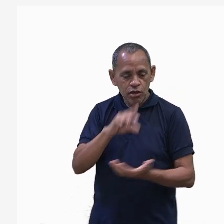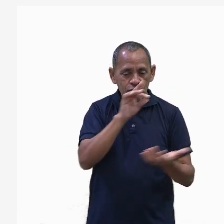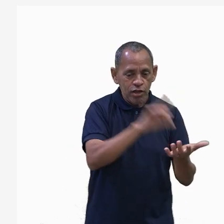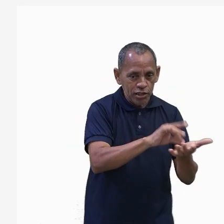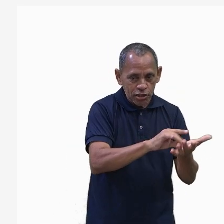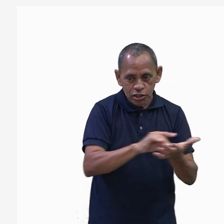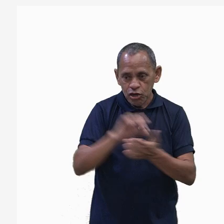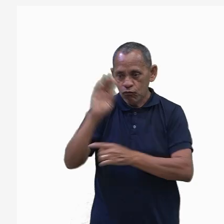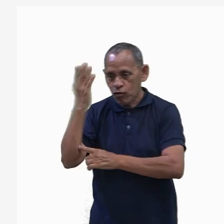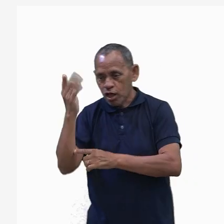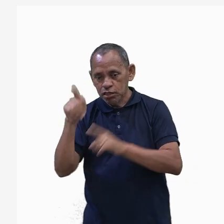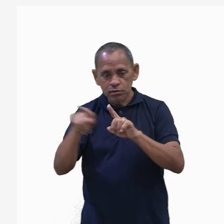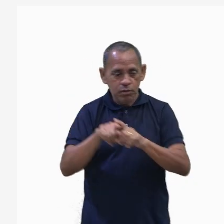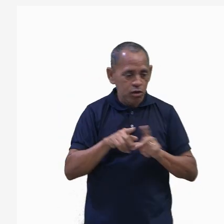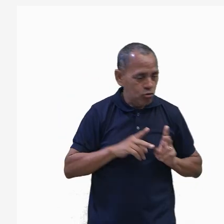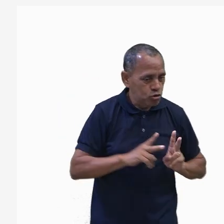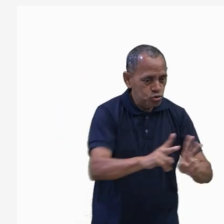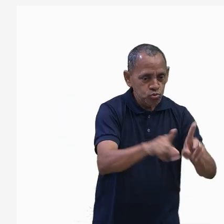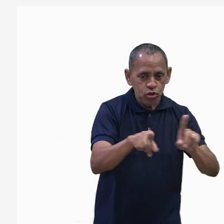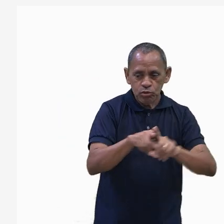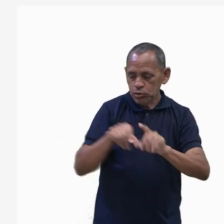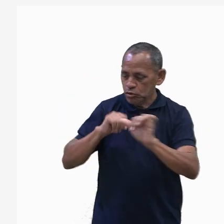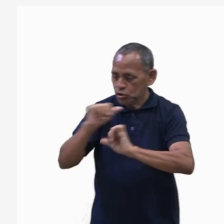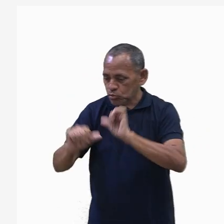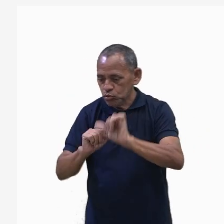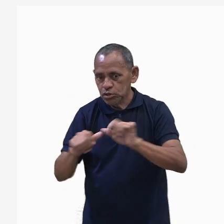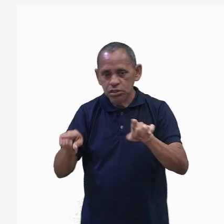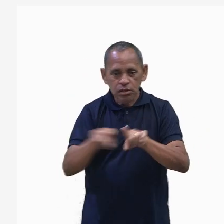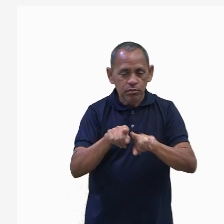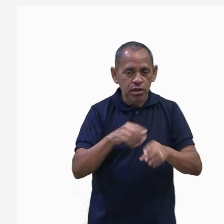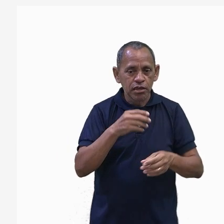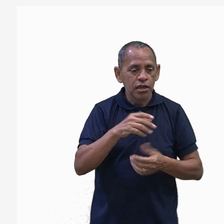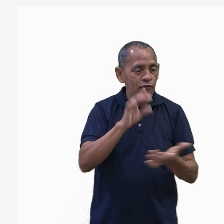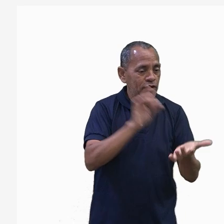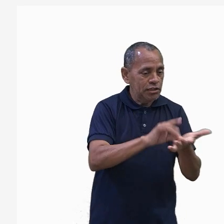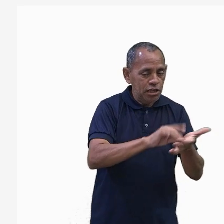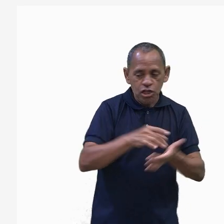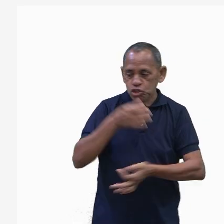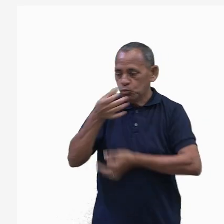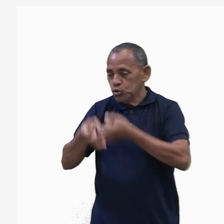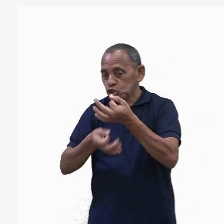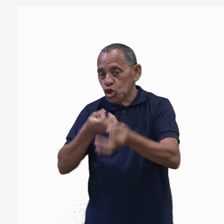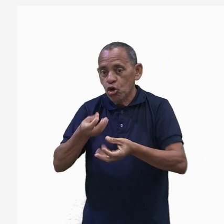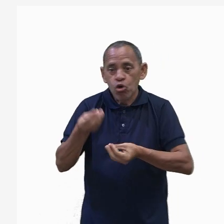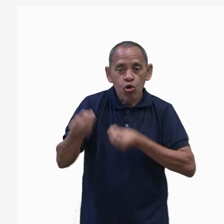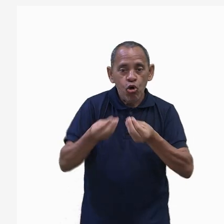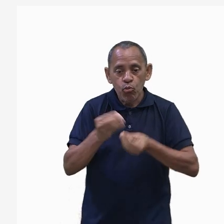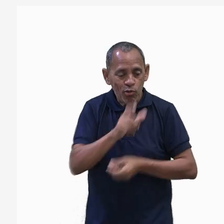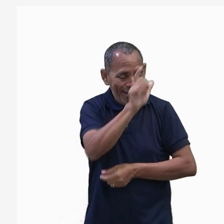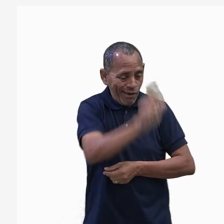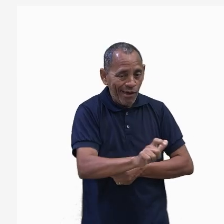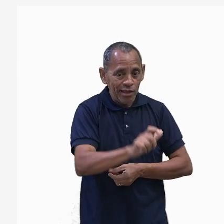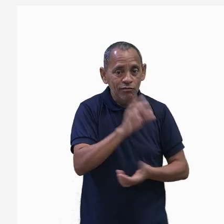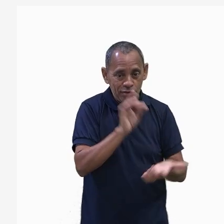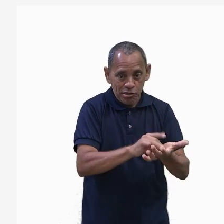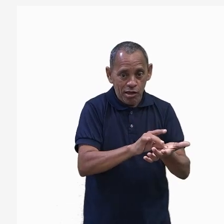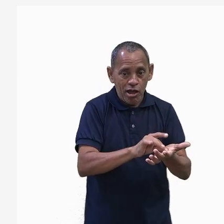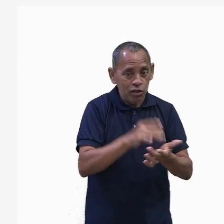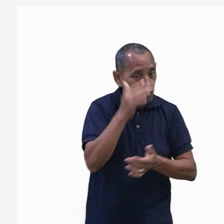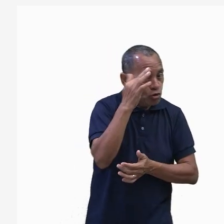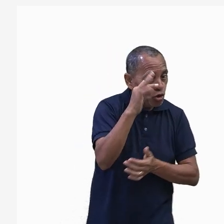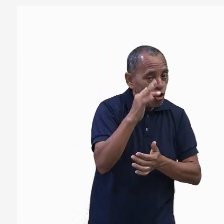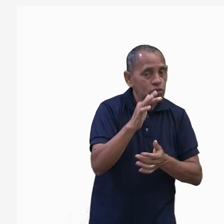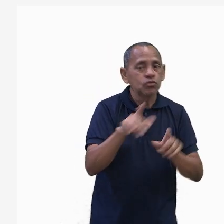o efêmero, a verdade e a opinião, né? Então, Parmênides, como um verdadeiro filósofo, buscava o quê?